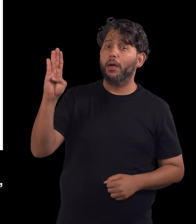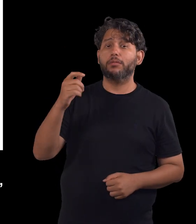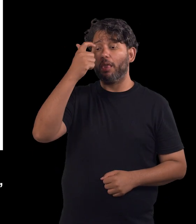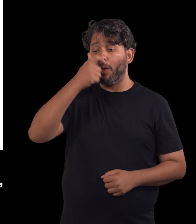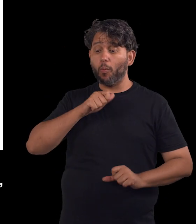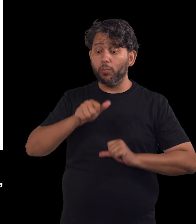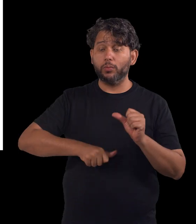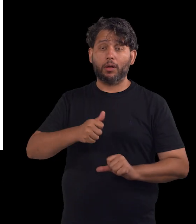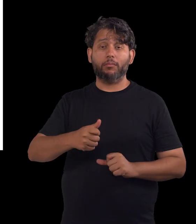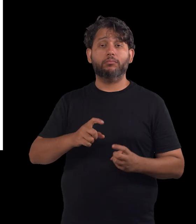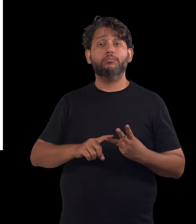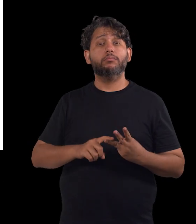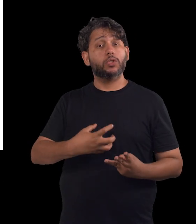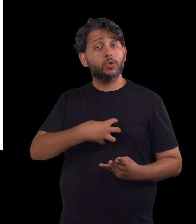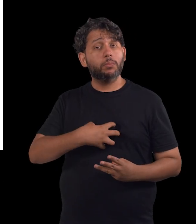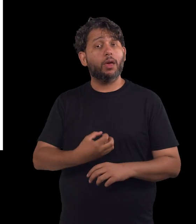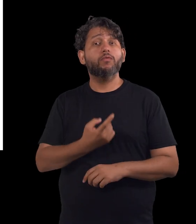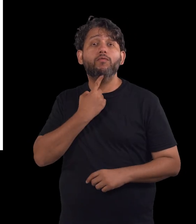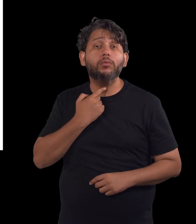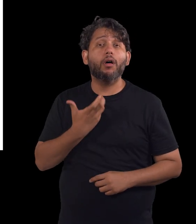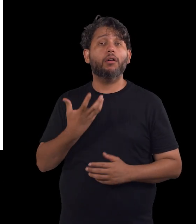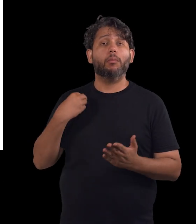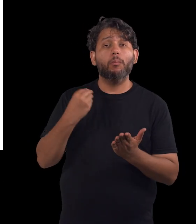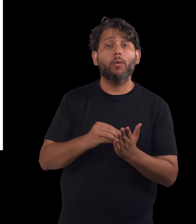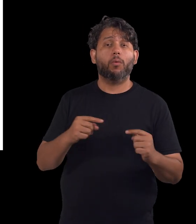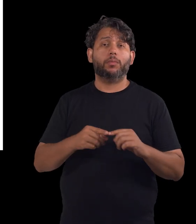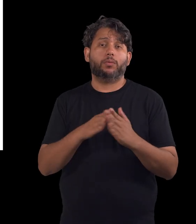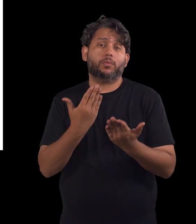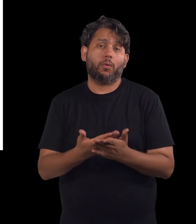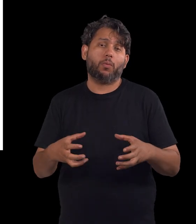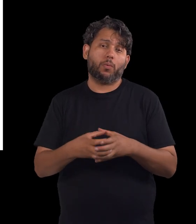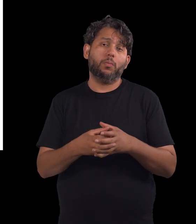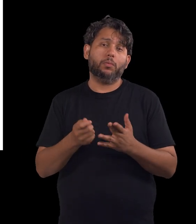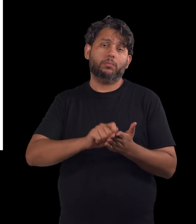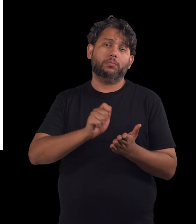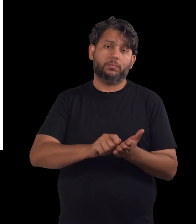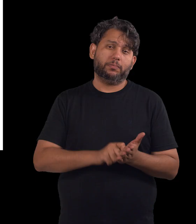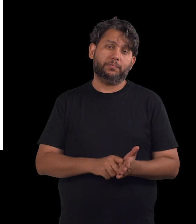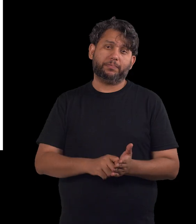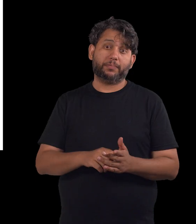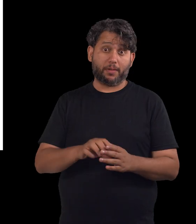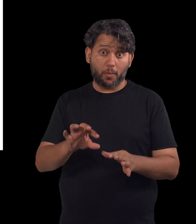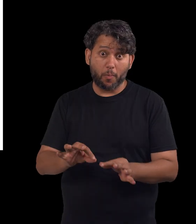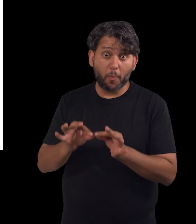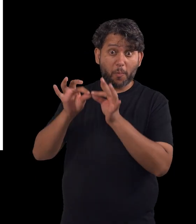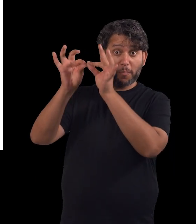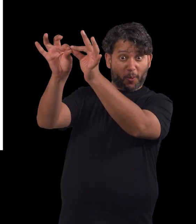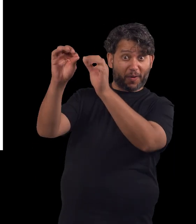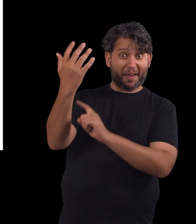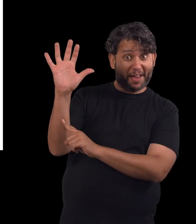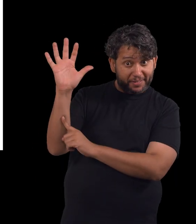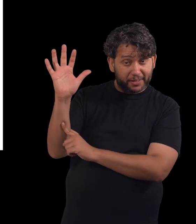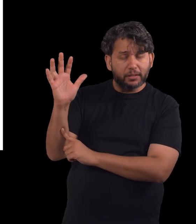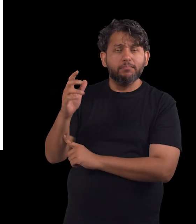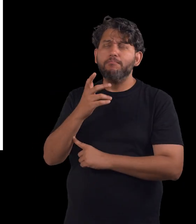promessas de mudança de hábito, sentimentos ou desejos relacionados à escola e à comunidade. Ao pendurar essas